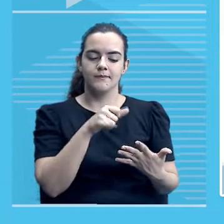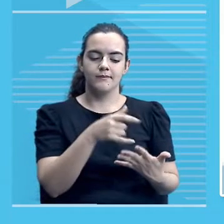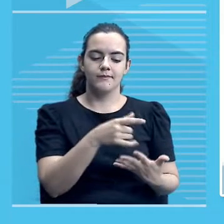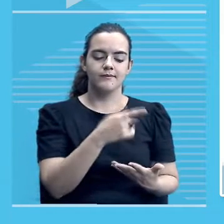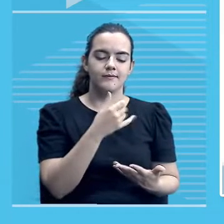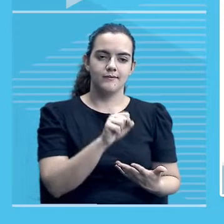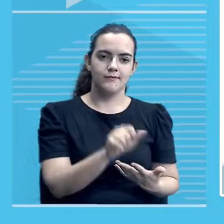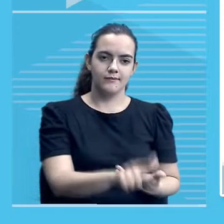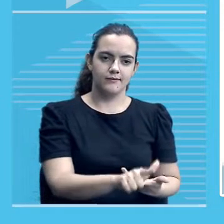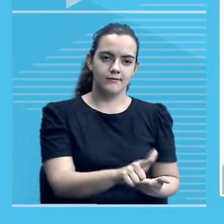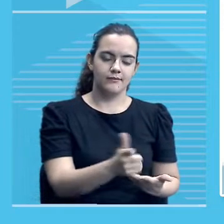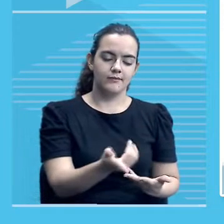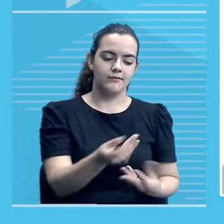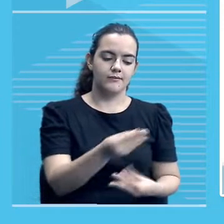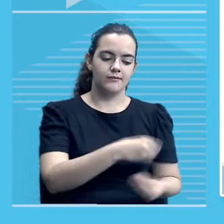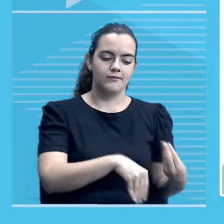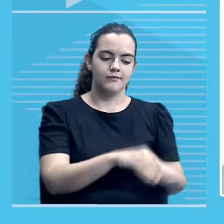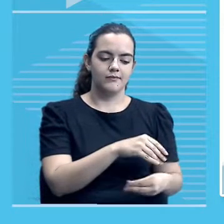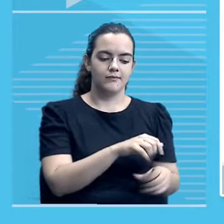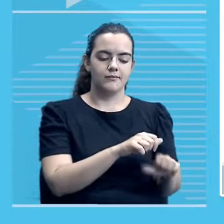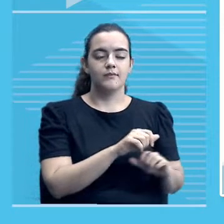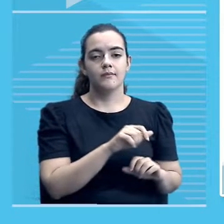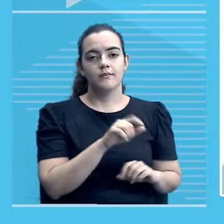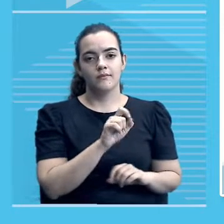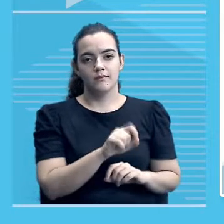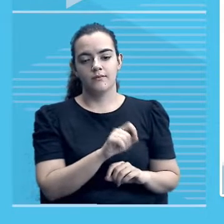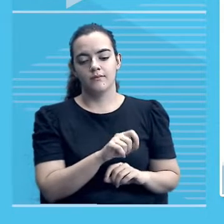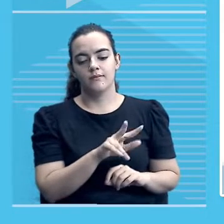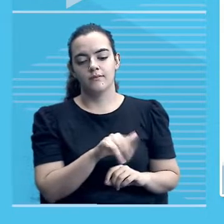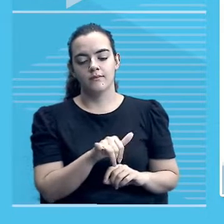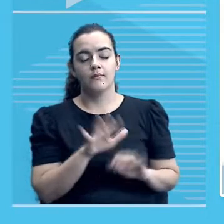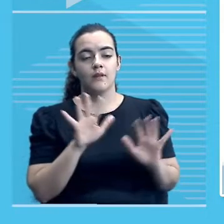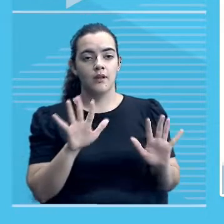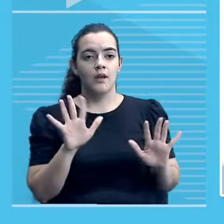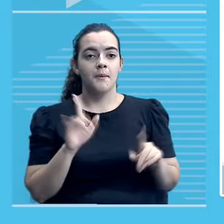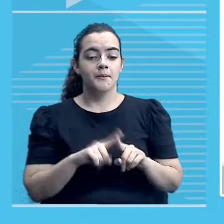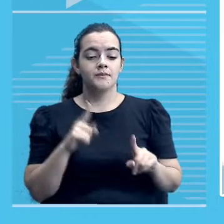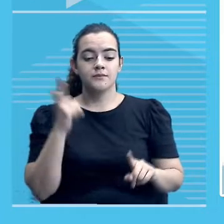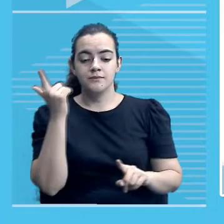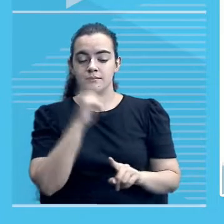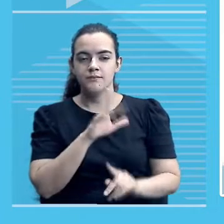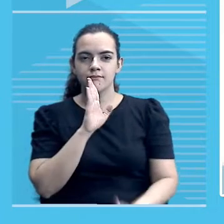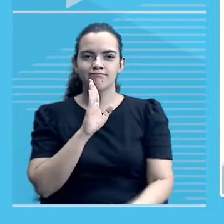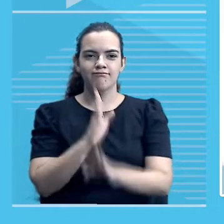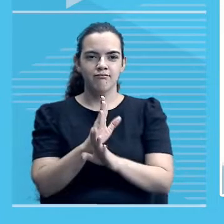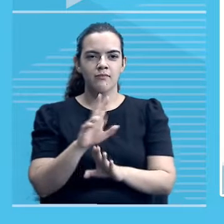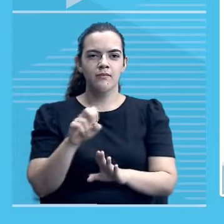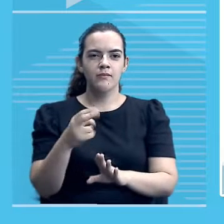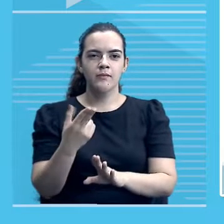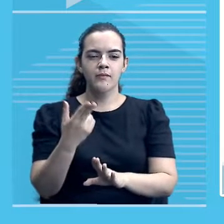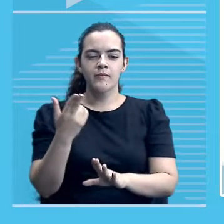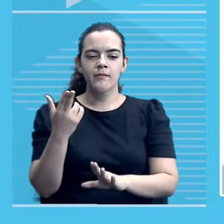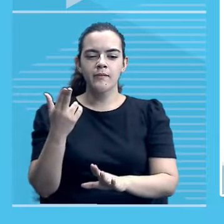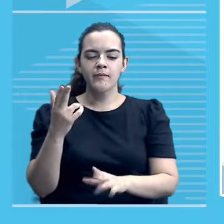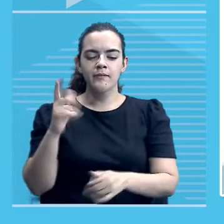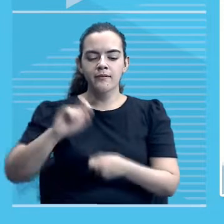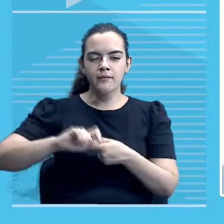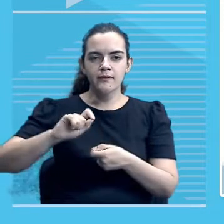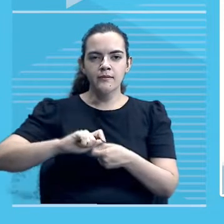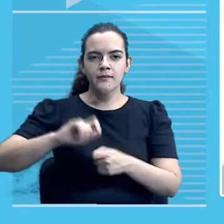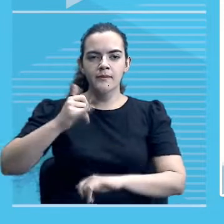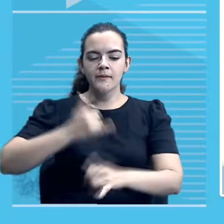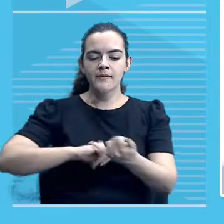ácido e uma base, certo? Ácido e base. Essa reação é chamada de neutralização